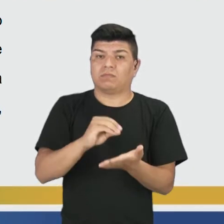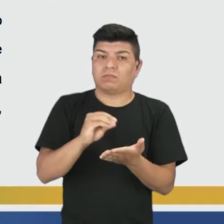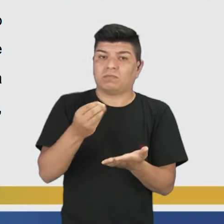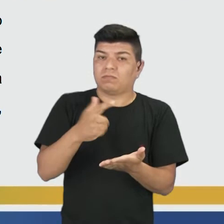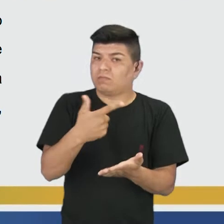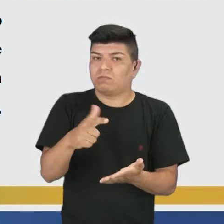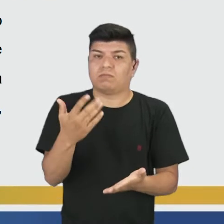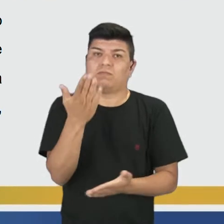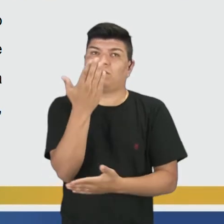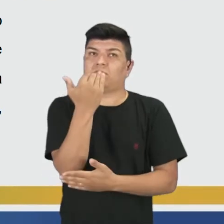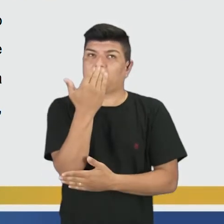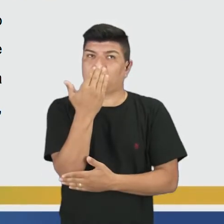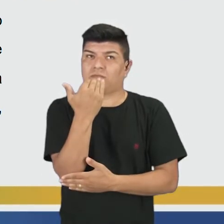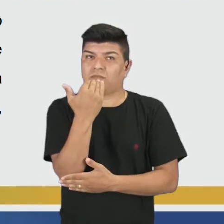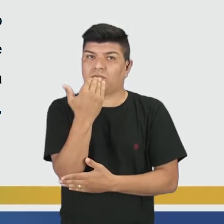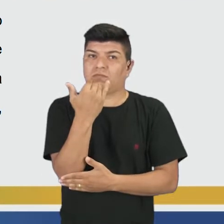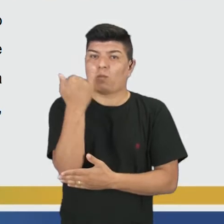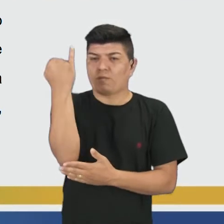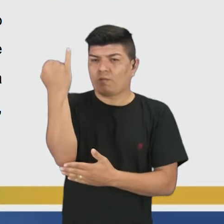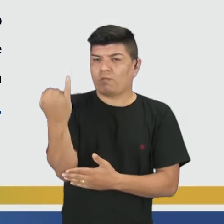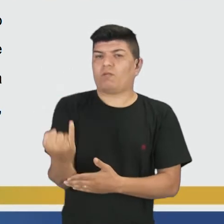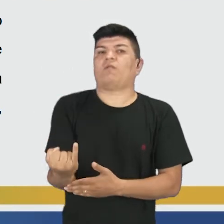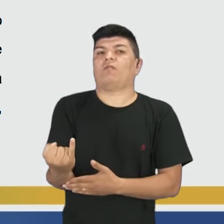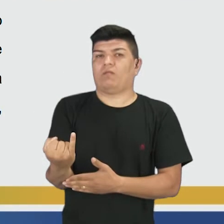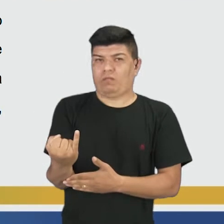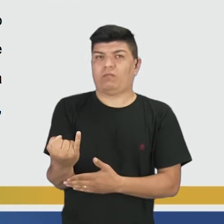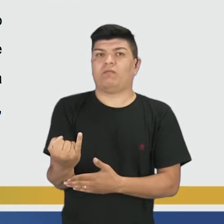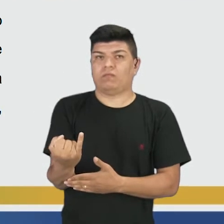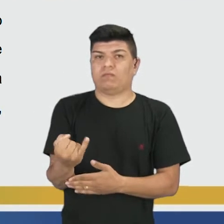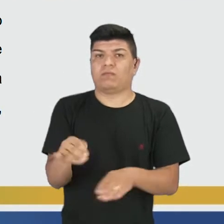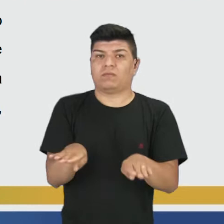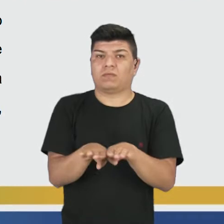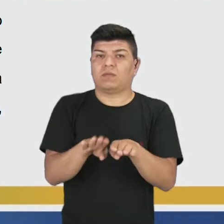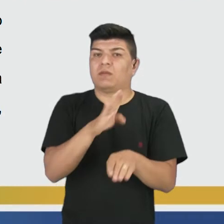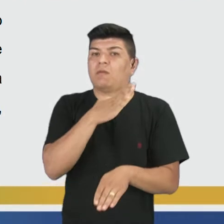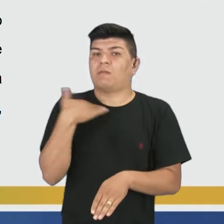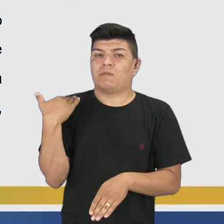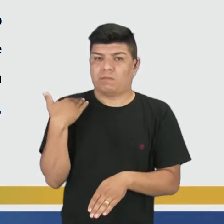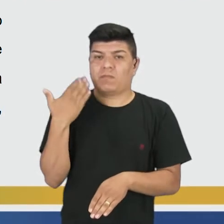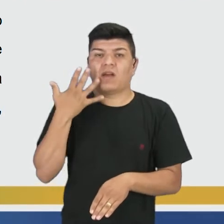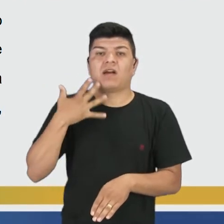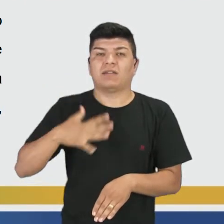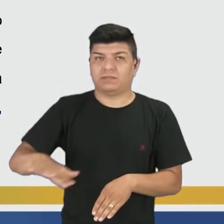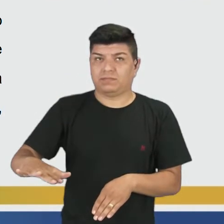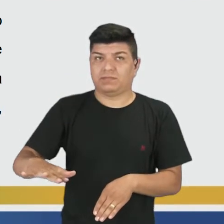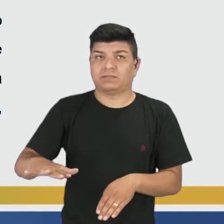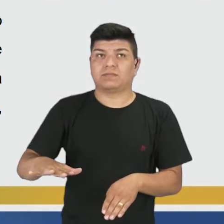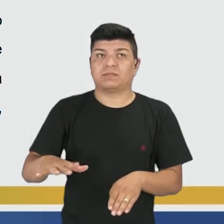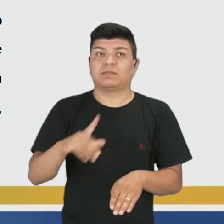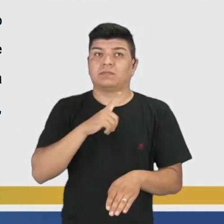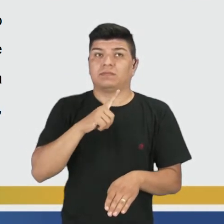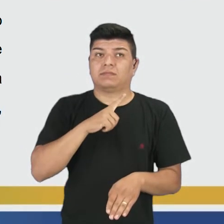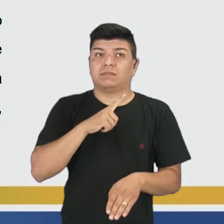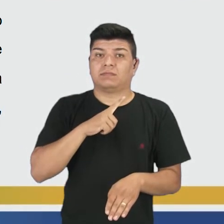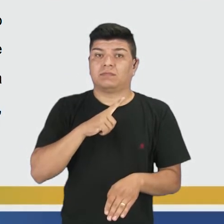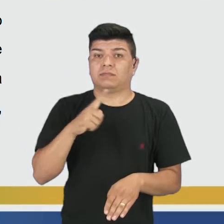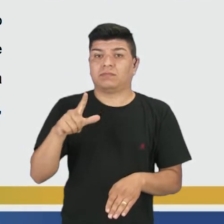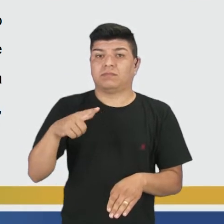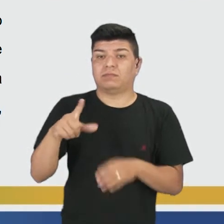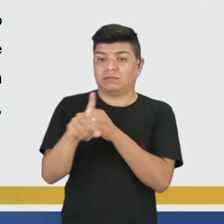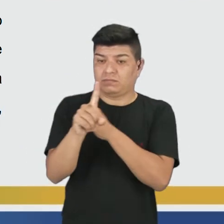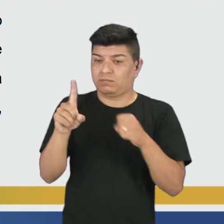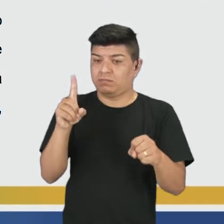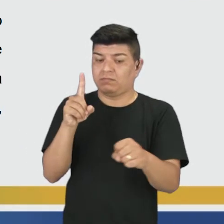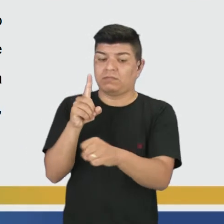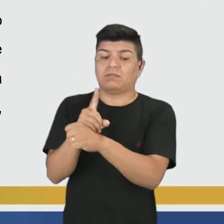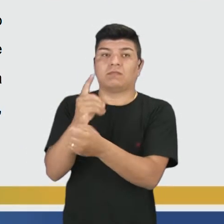daí, com um quadro de desnutrição e muitos casos de mortalidade infantil. Por outro lado, existe uma fatia da